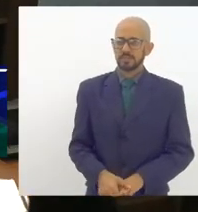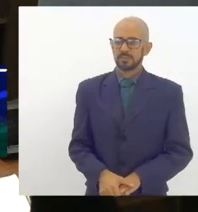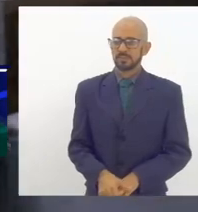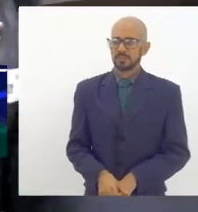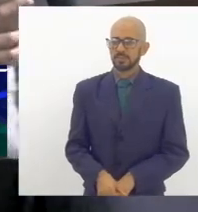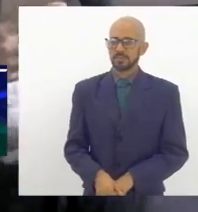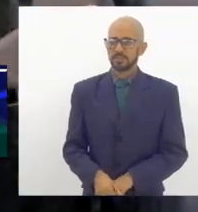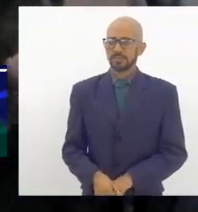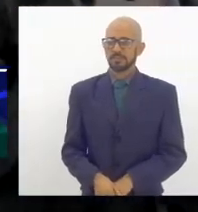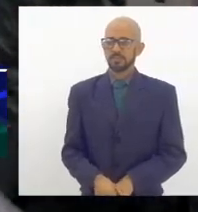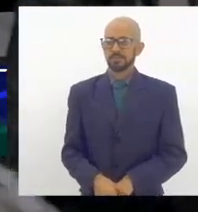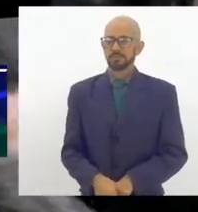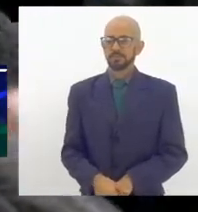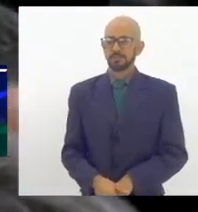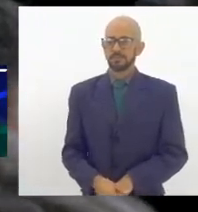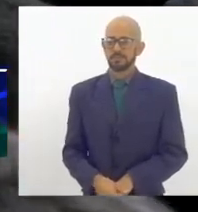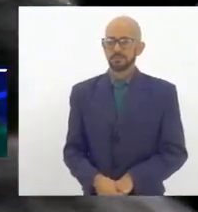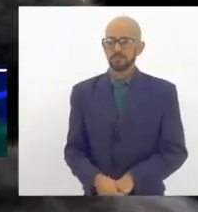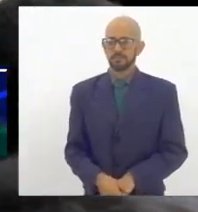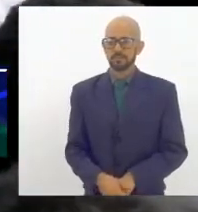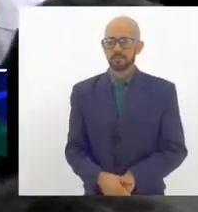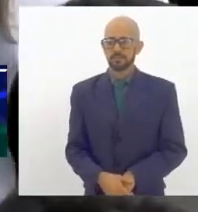E aí